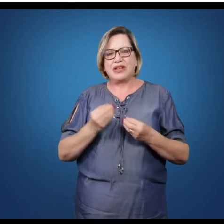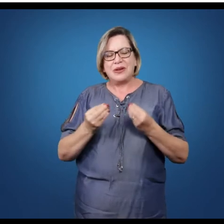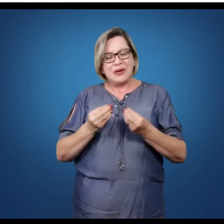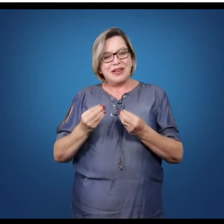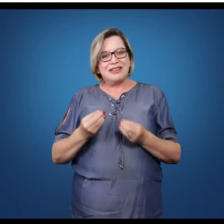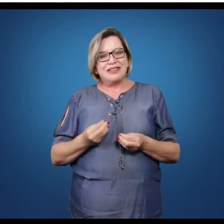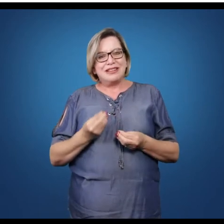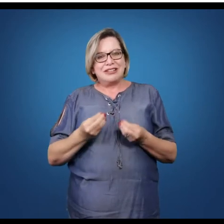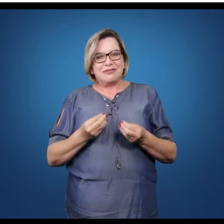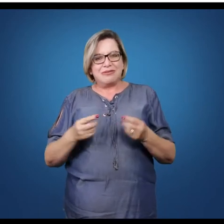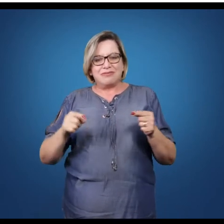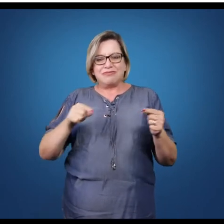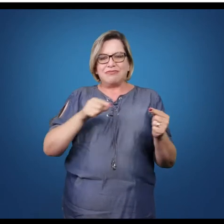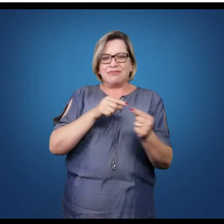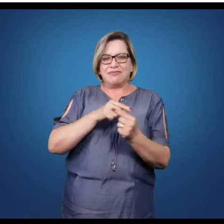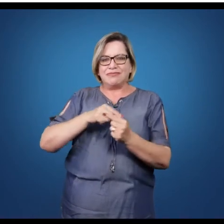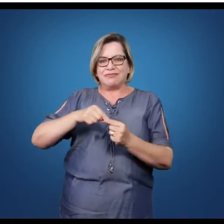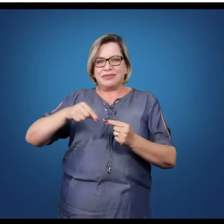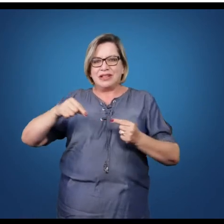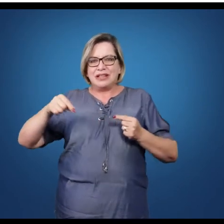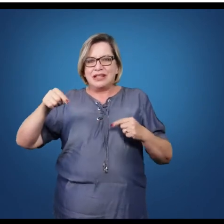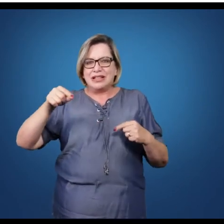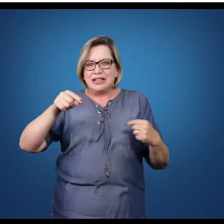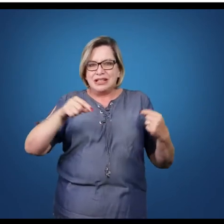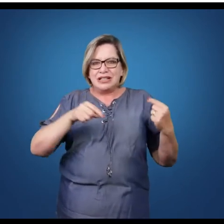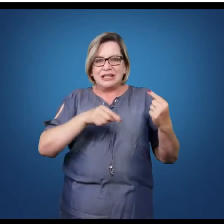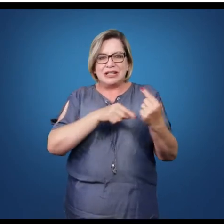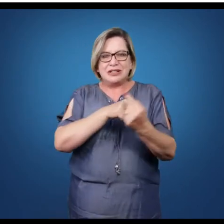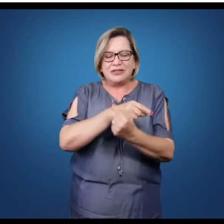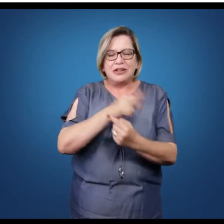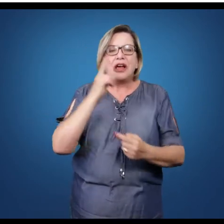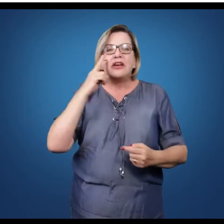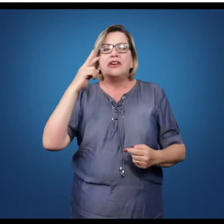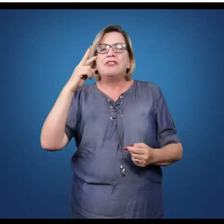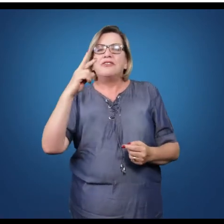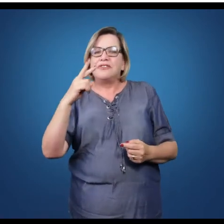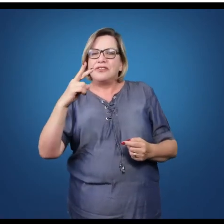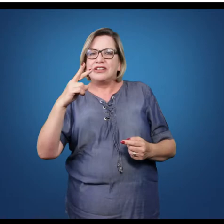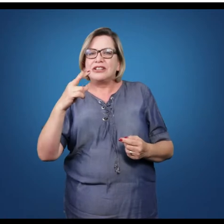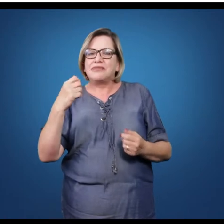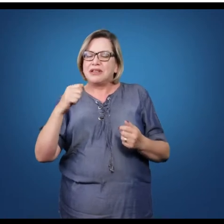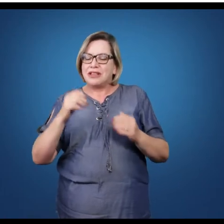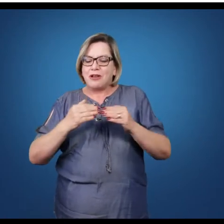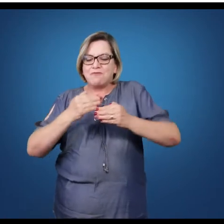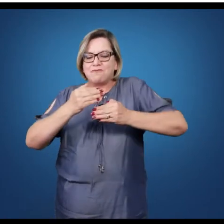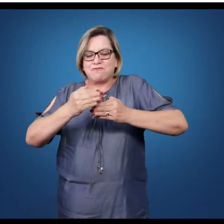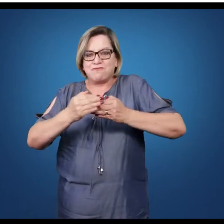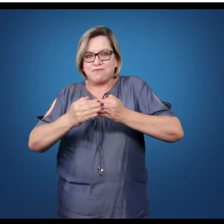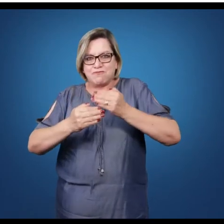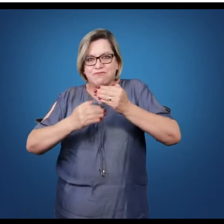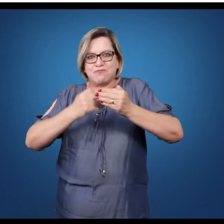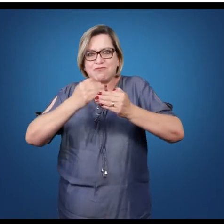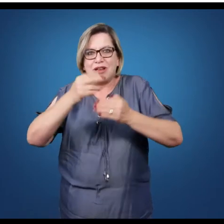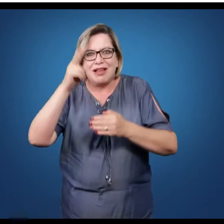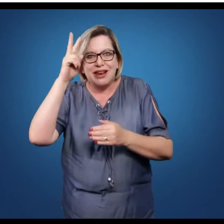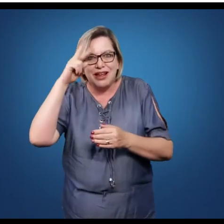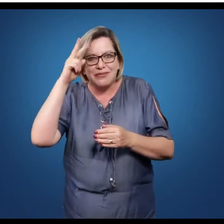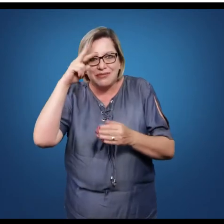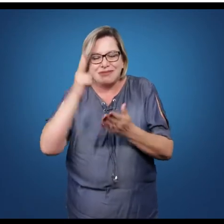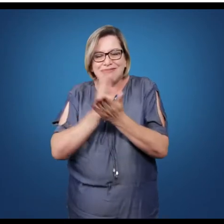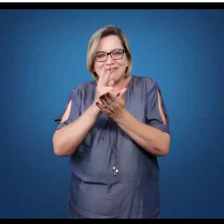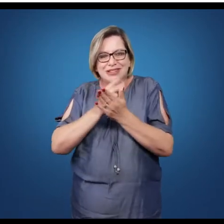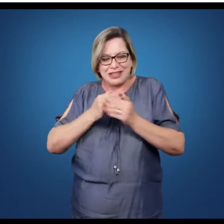aqui para Milena. Vem aqui, passa por trás dela. Passa lá. E tem que ir progredindo. Sempre lembrando que tem que